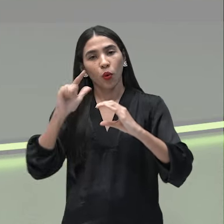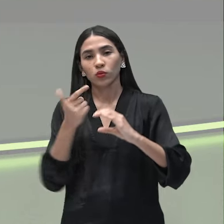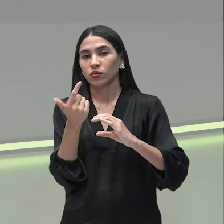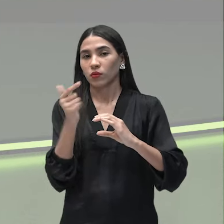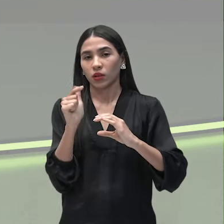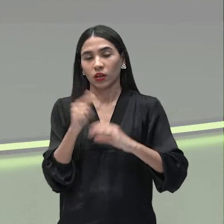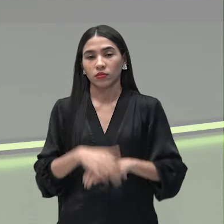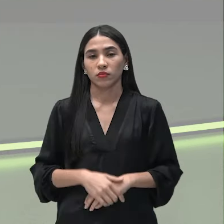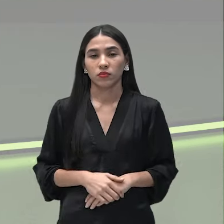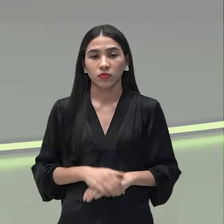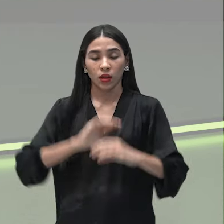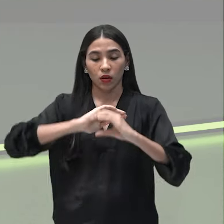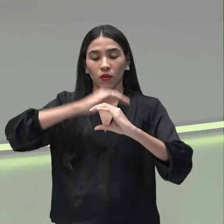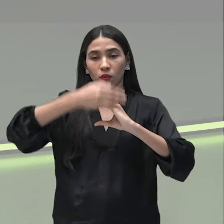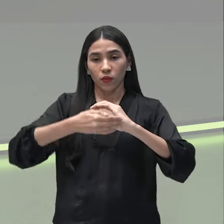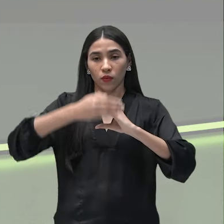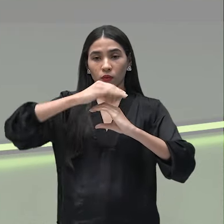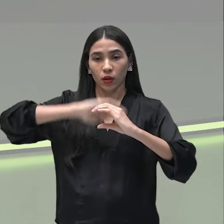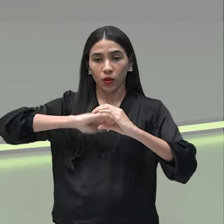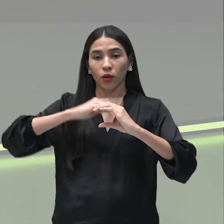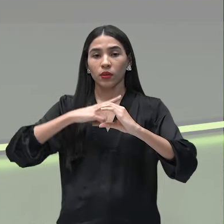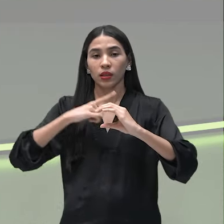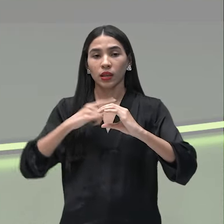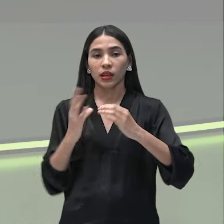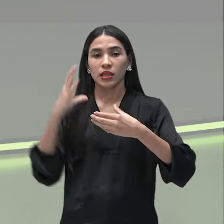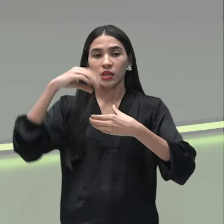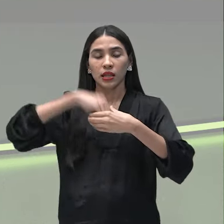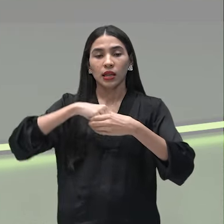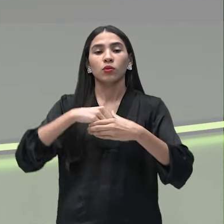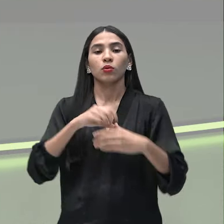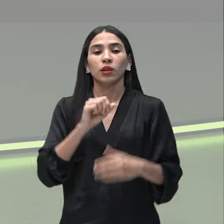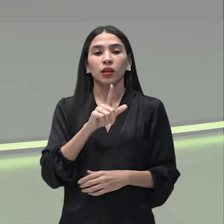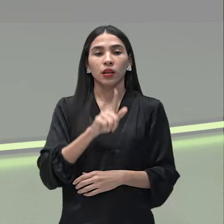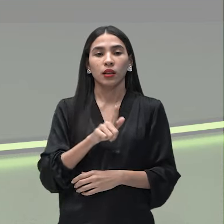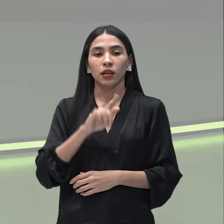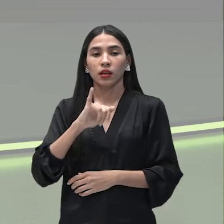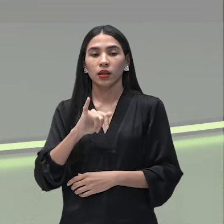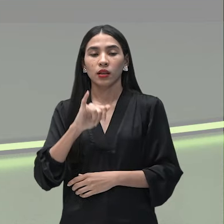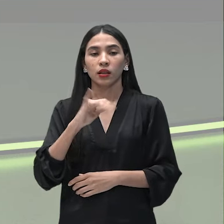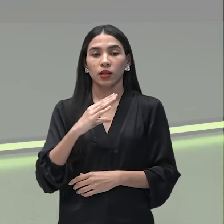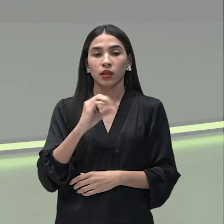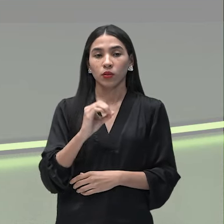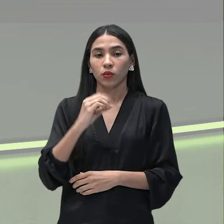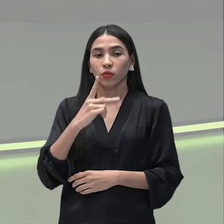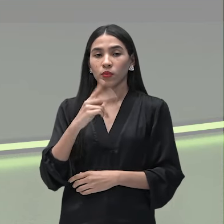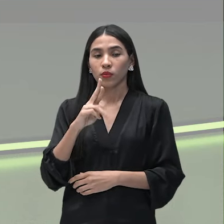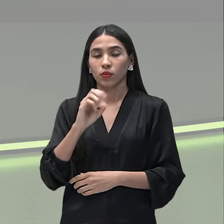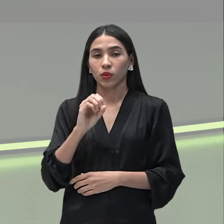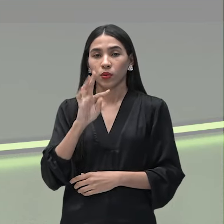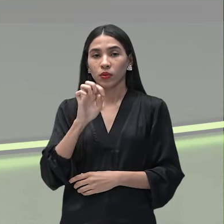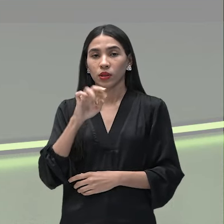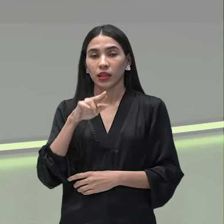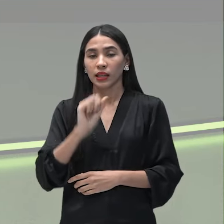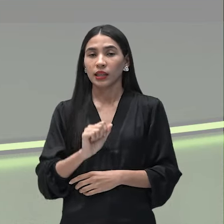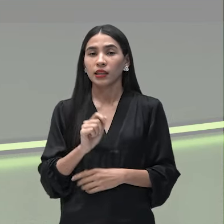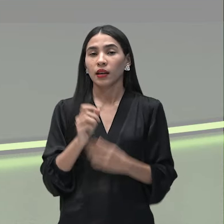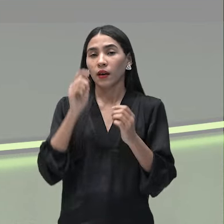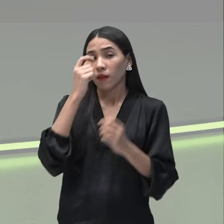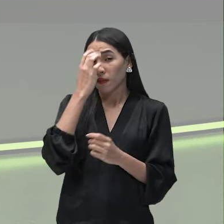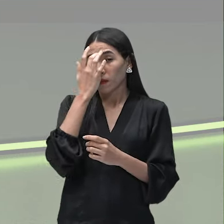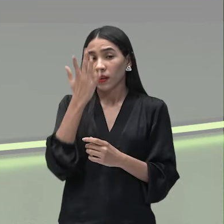Esse envelope, ele é formado por glicoproteínas, né? Que é lipídios e proteínas. E eles facilitam ali